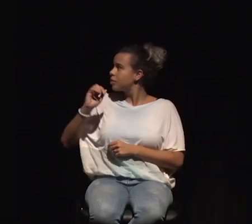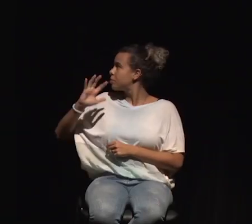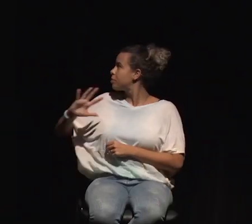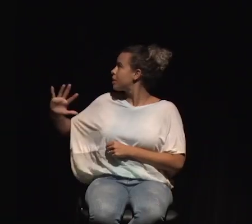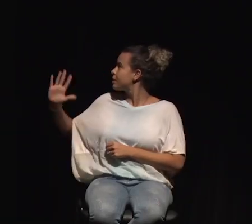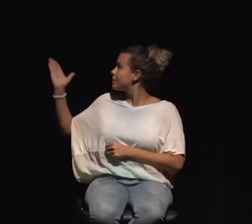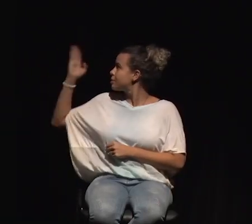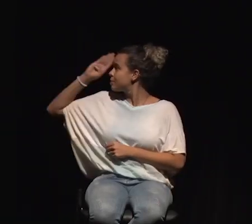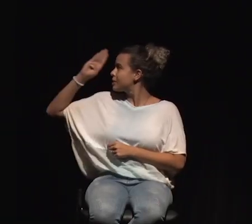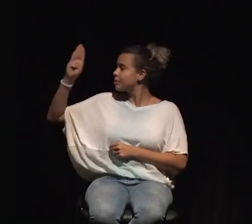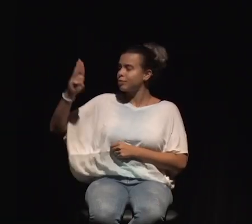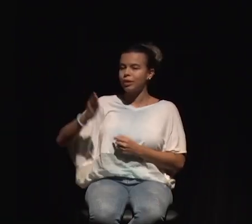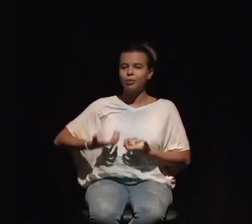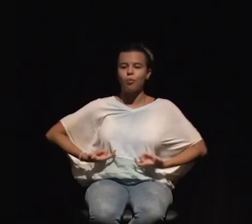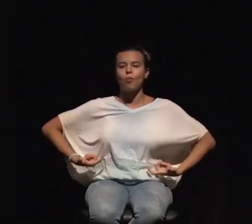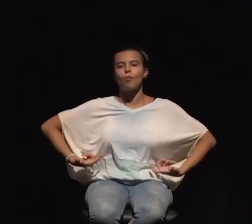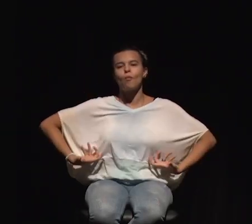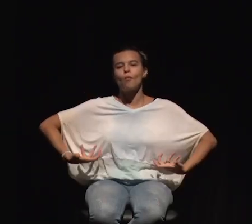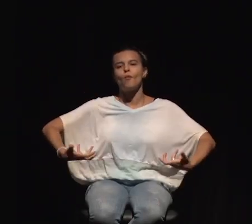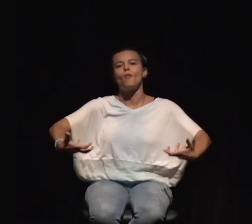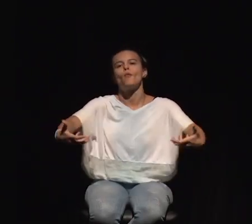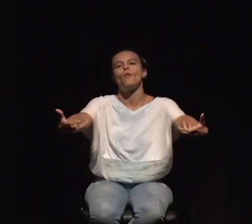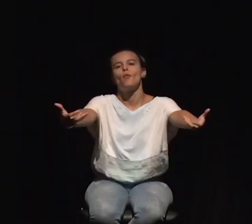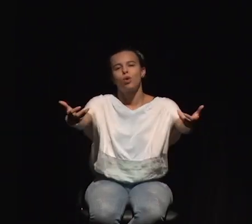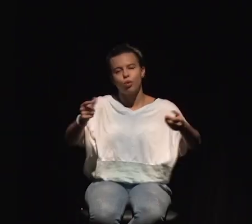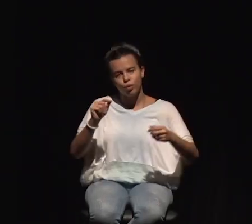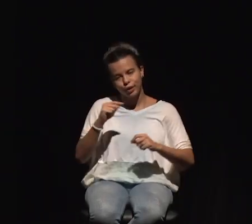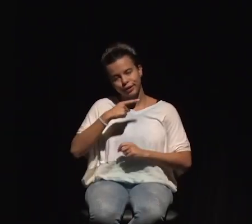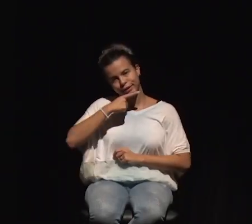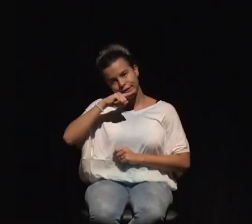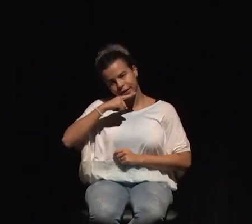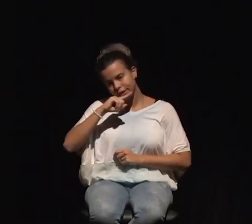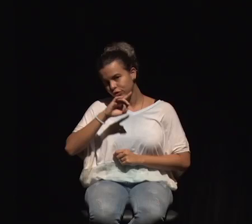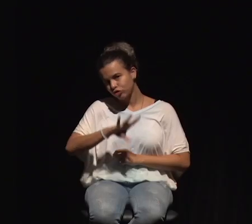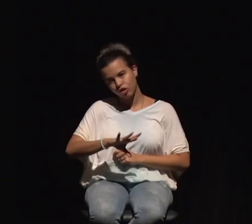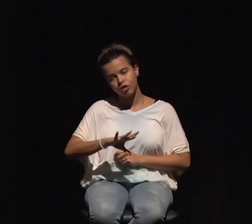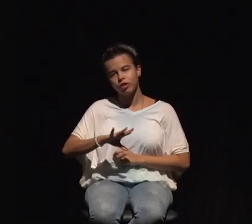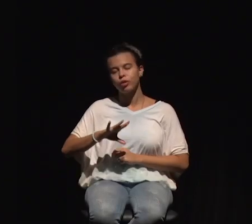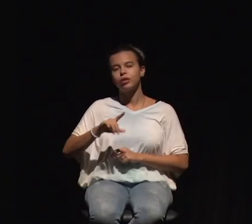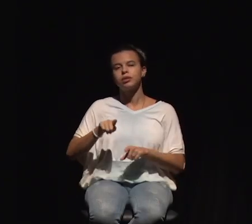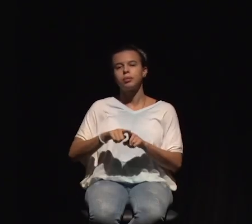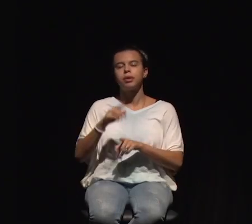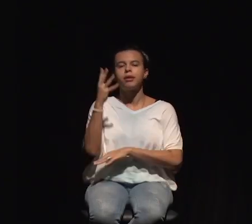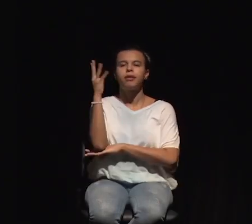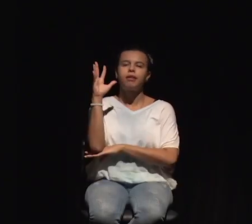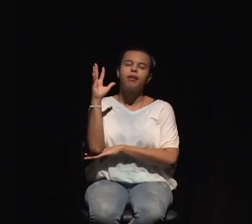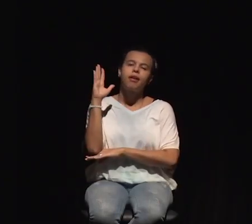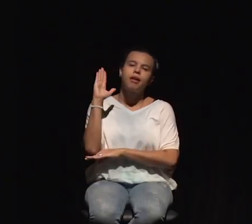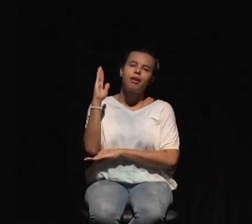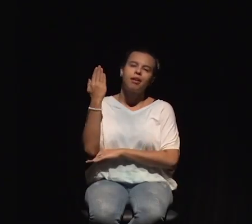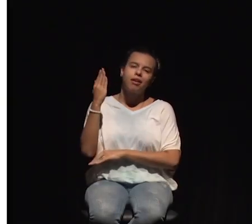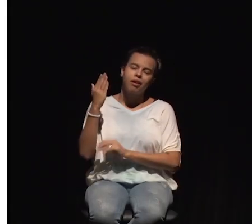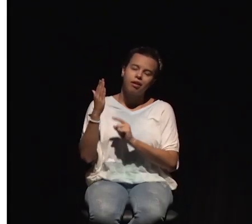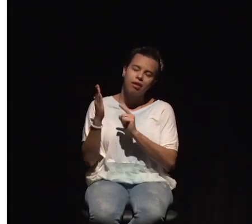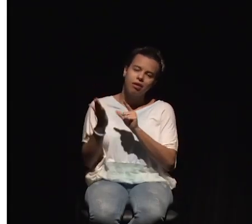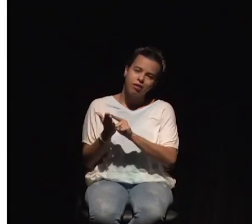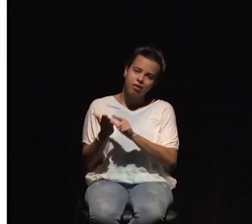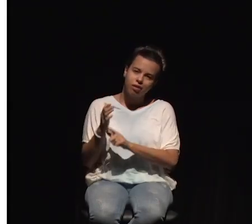nas nossas viagens foram as monoculturas de cana e de eucalipto no estado de são paulo